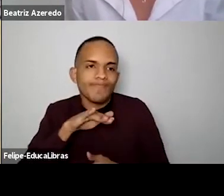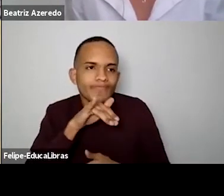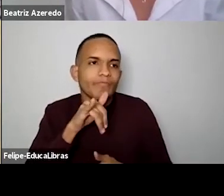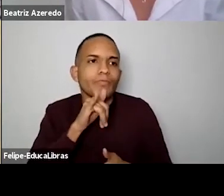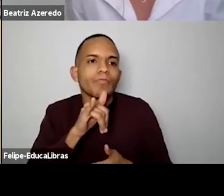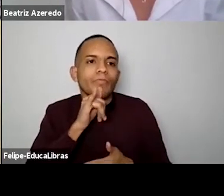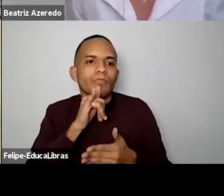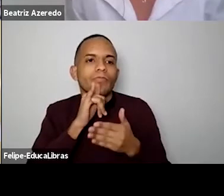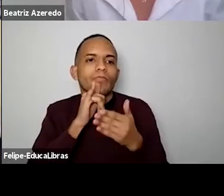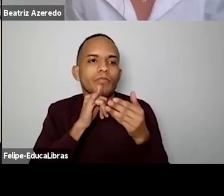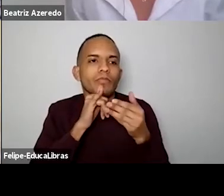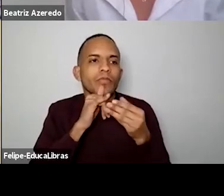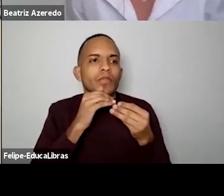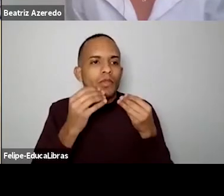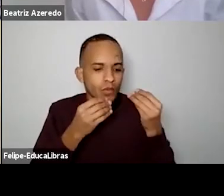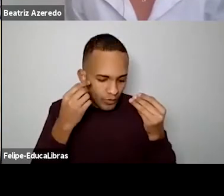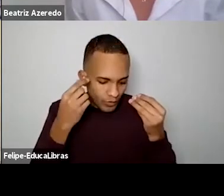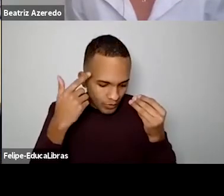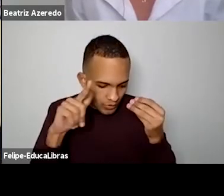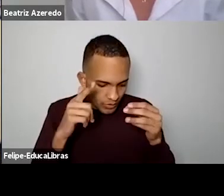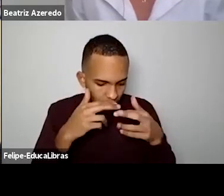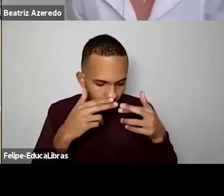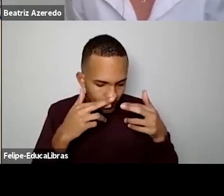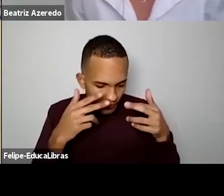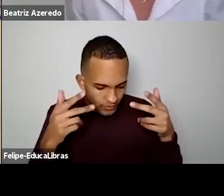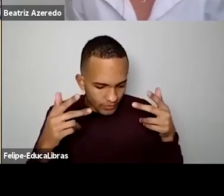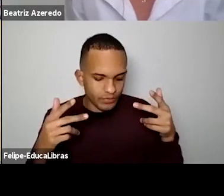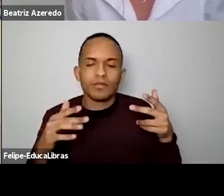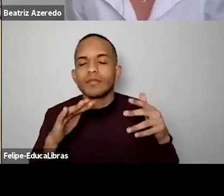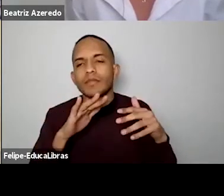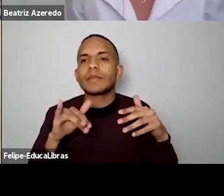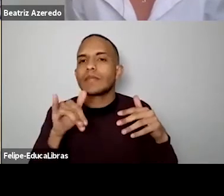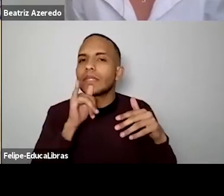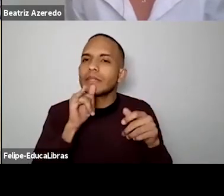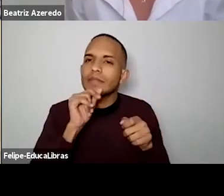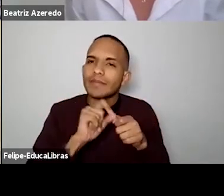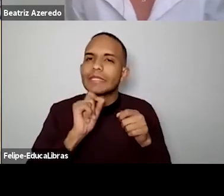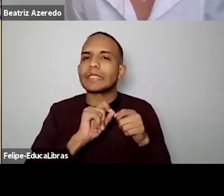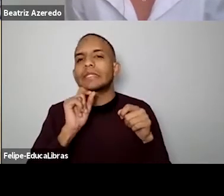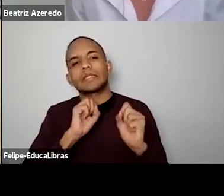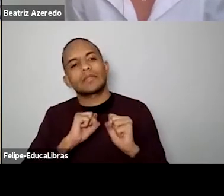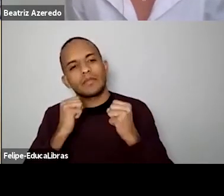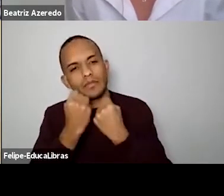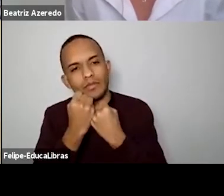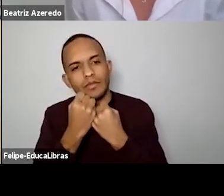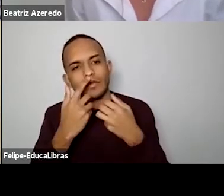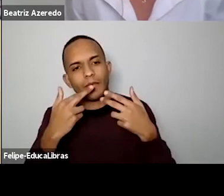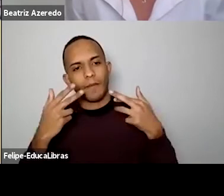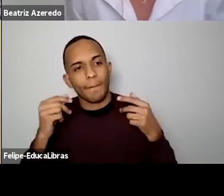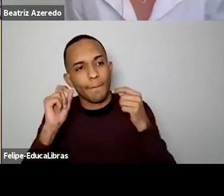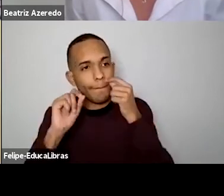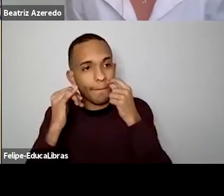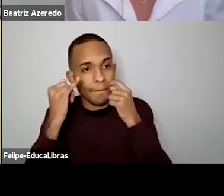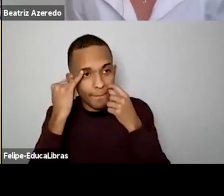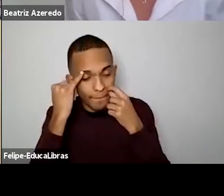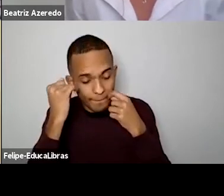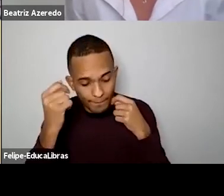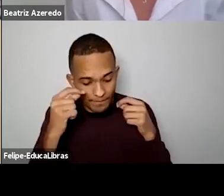mesmo de você ser uma gota, né? Uma gota do oceano, você fazer a sua parte. E a ideia era mostrar, porque a gente